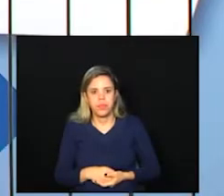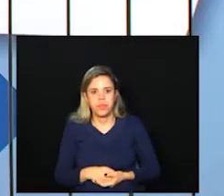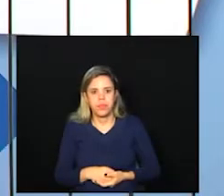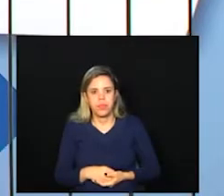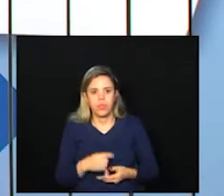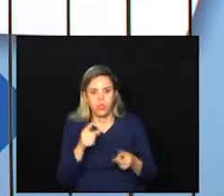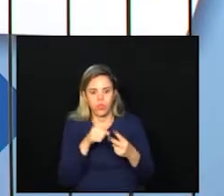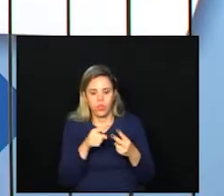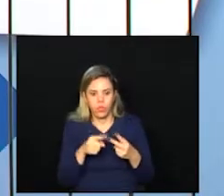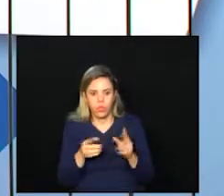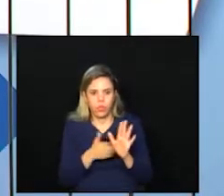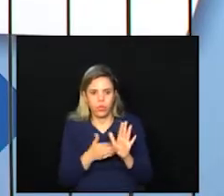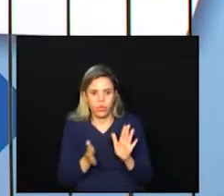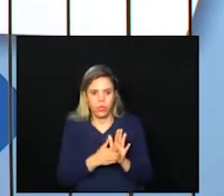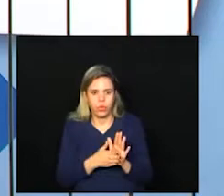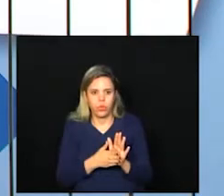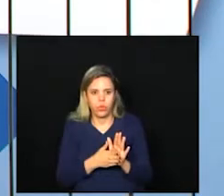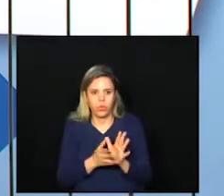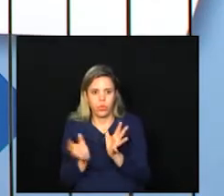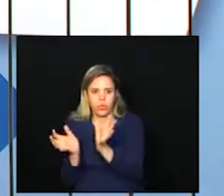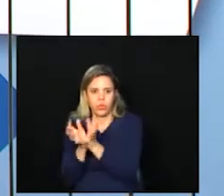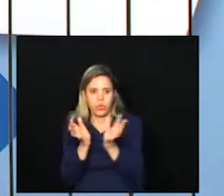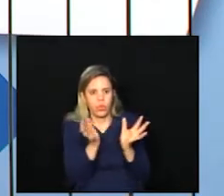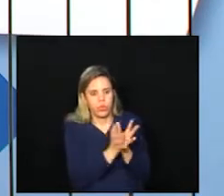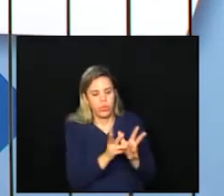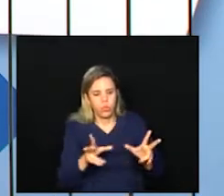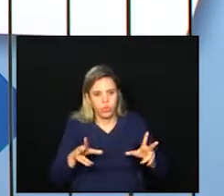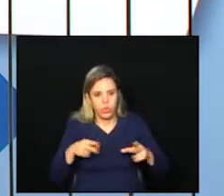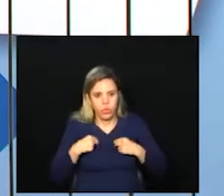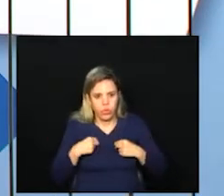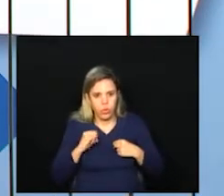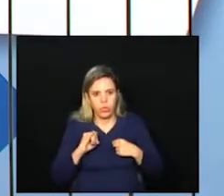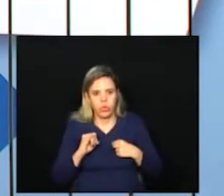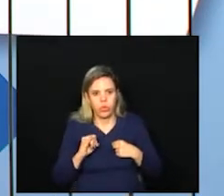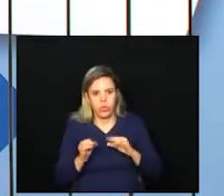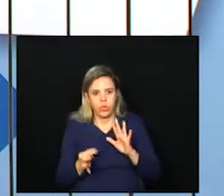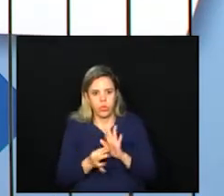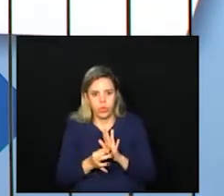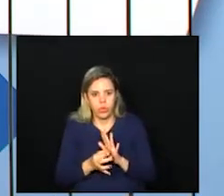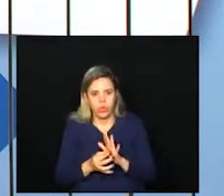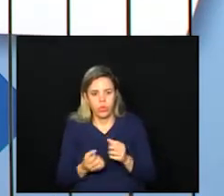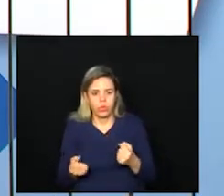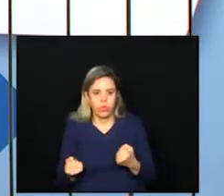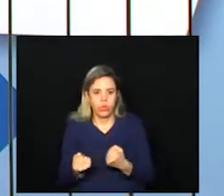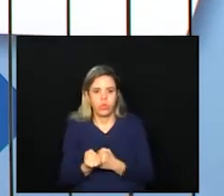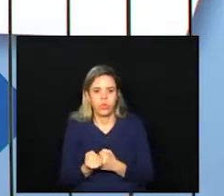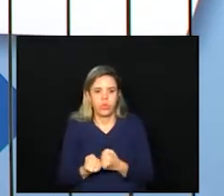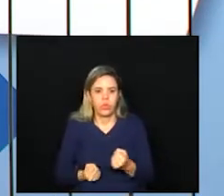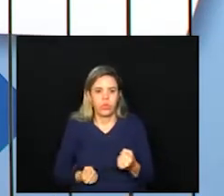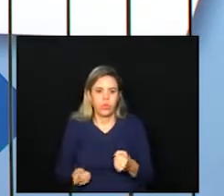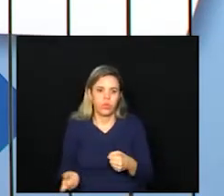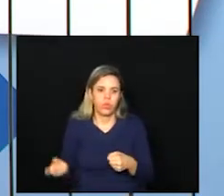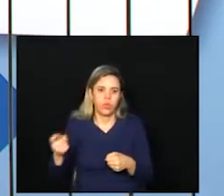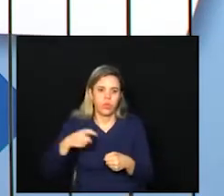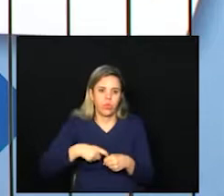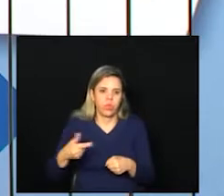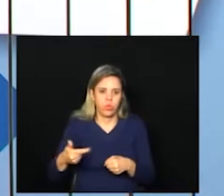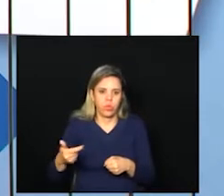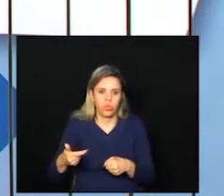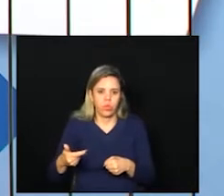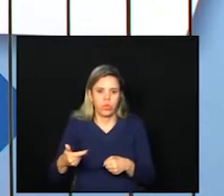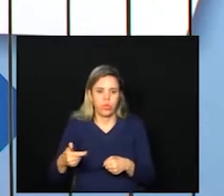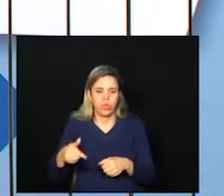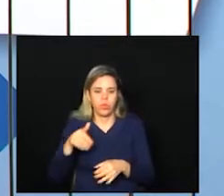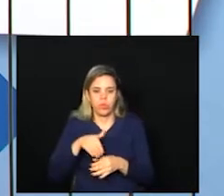As duas propostas agora passarão pelas comissões de mérito. Se receberem pareceres favoráveis, voltam para um segundo turno